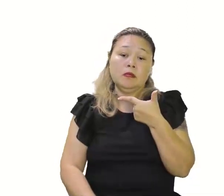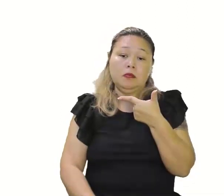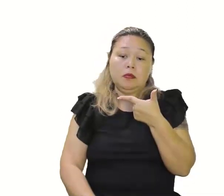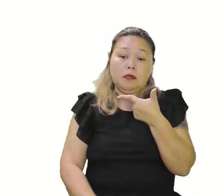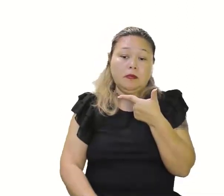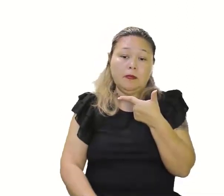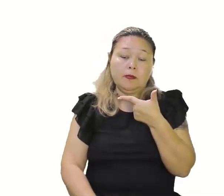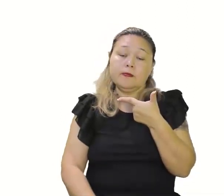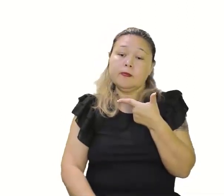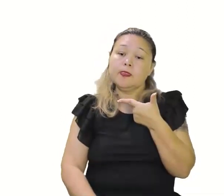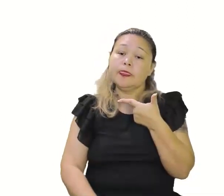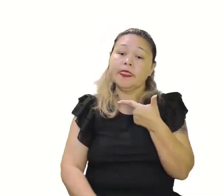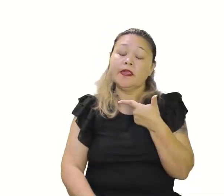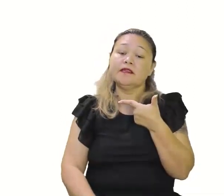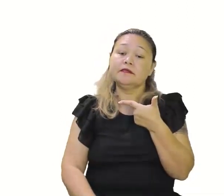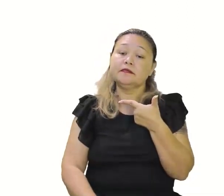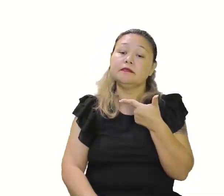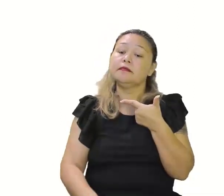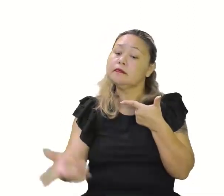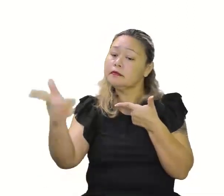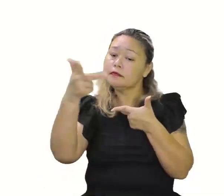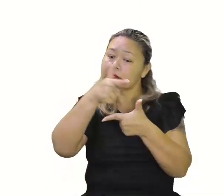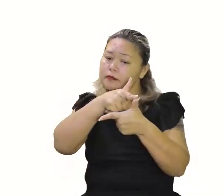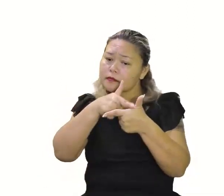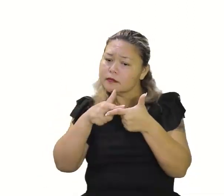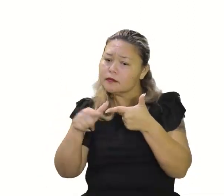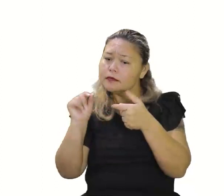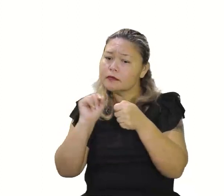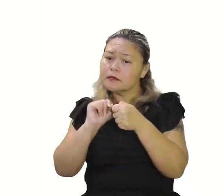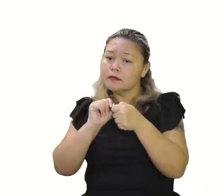4,84. Beleza? Fazendo essa divisão,